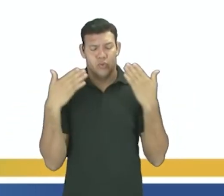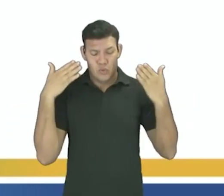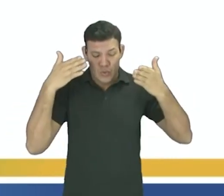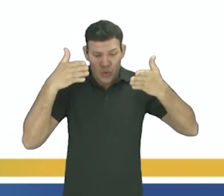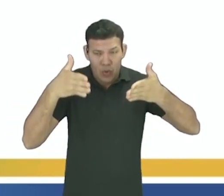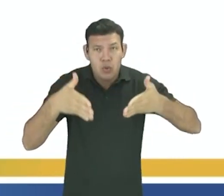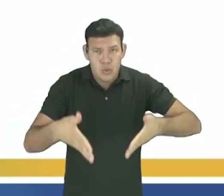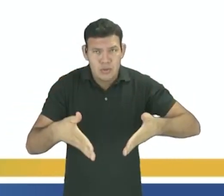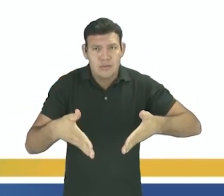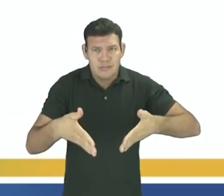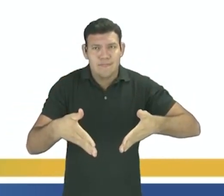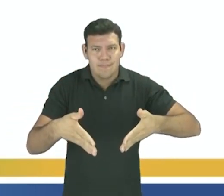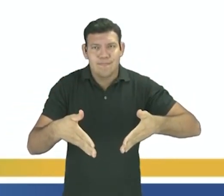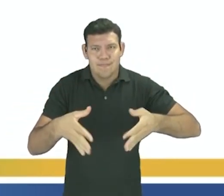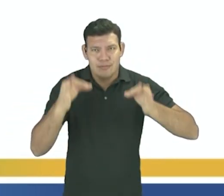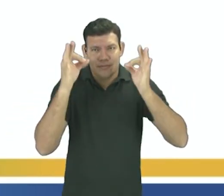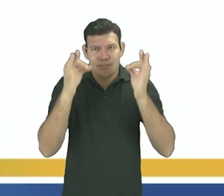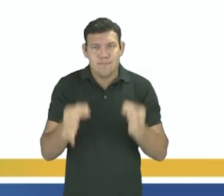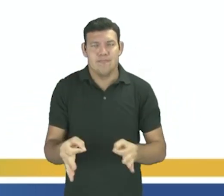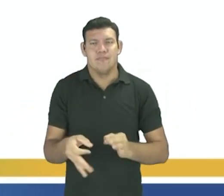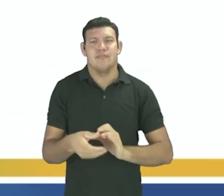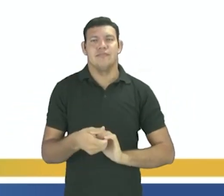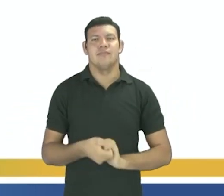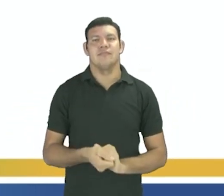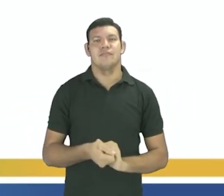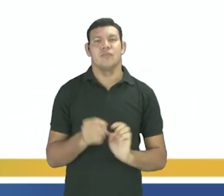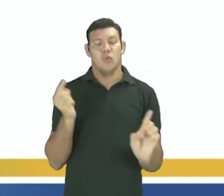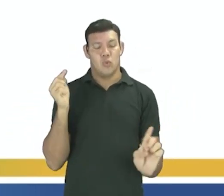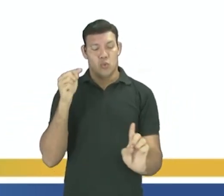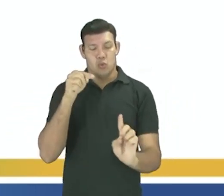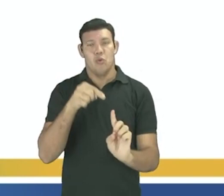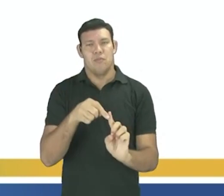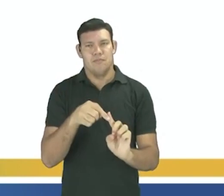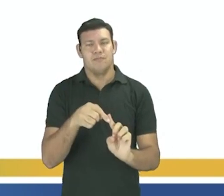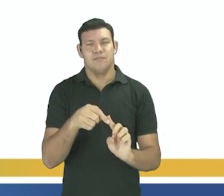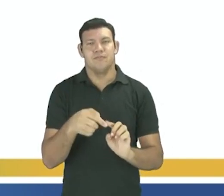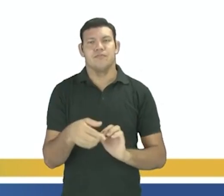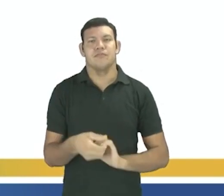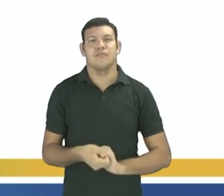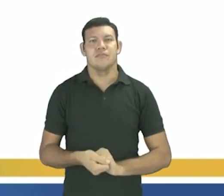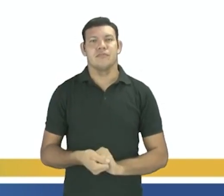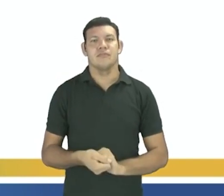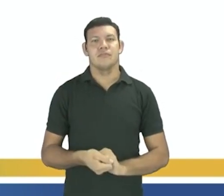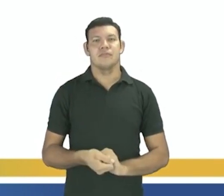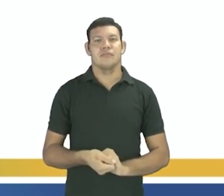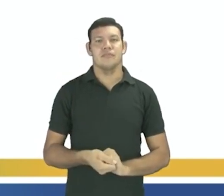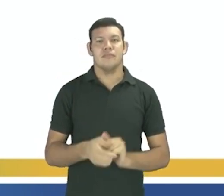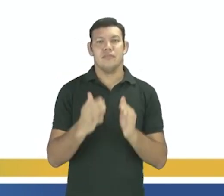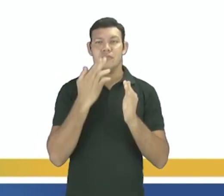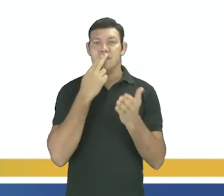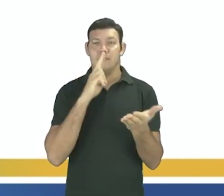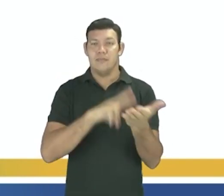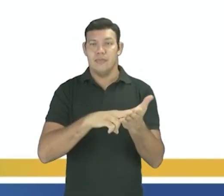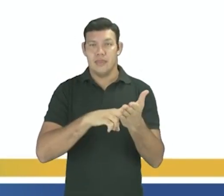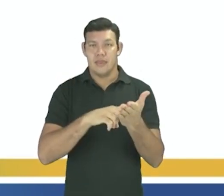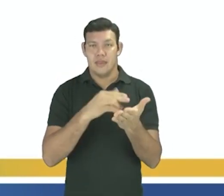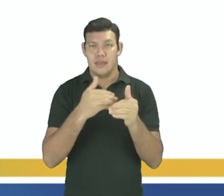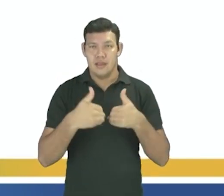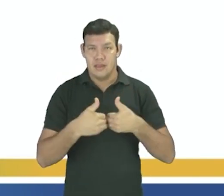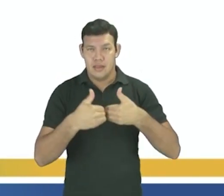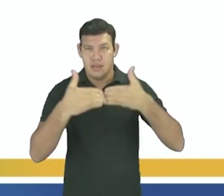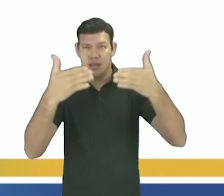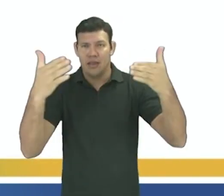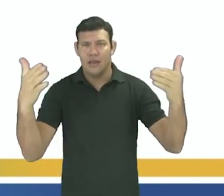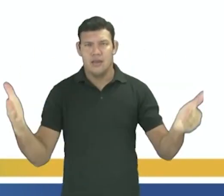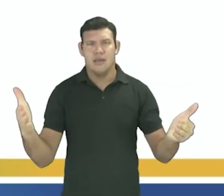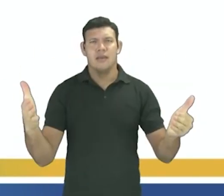assunto. Então ela tem um objetivo específico. Outra coisa importante, a carta aberta, ela é um veículo de